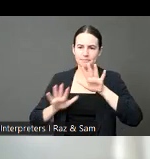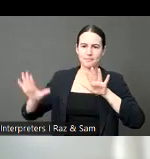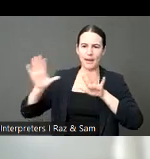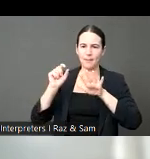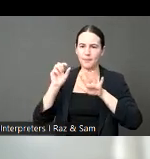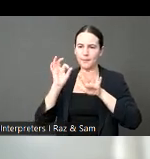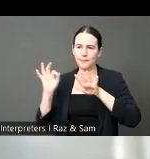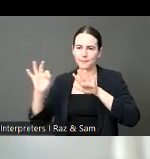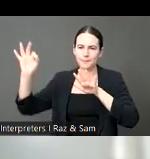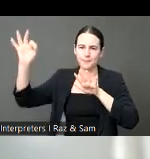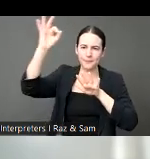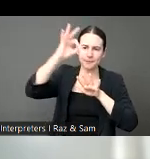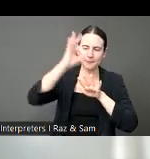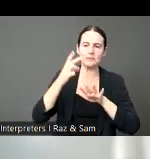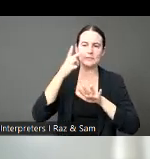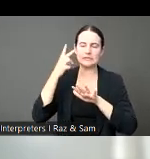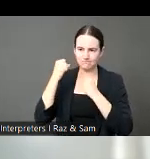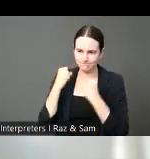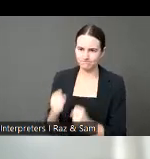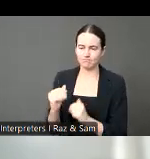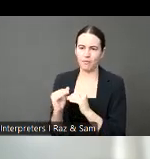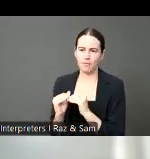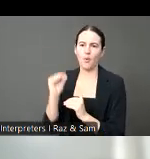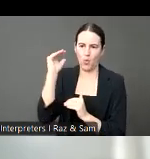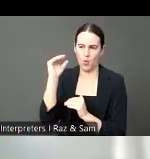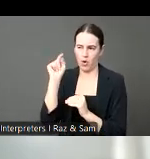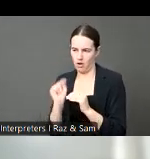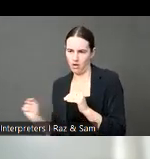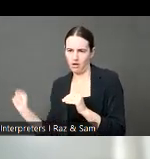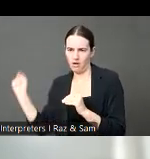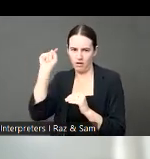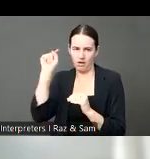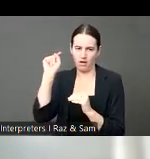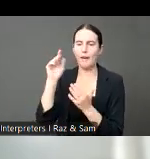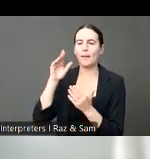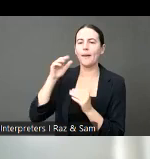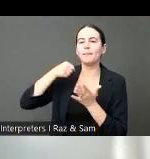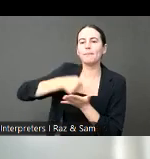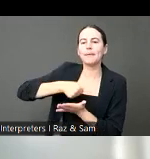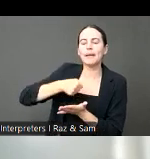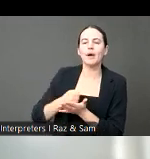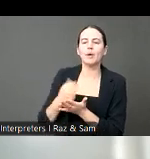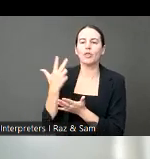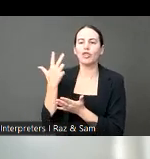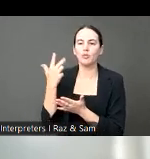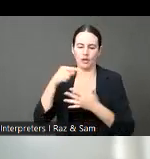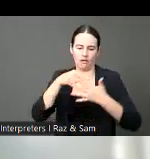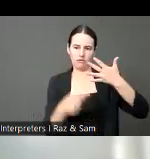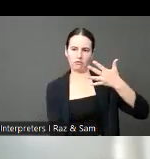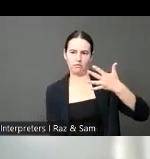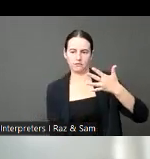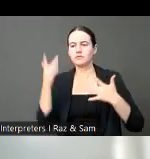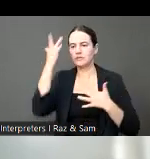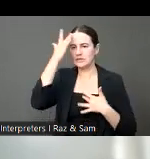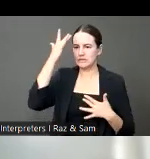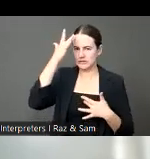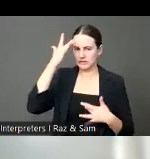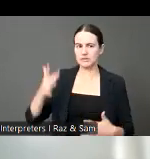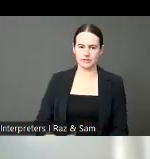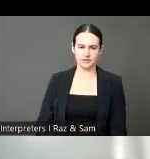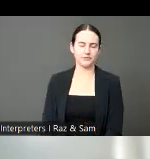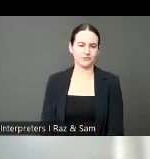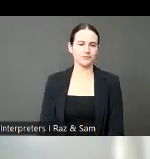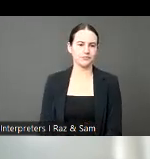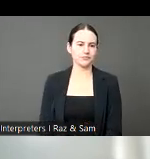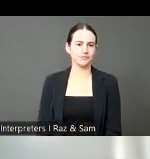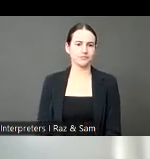priorizadas. Bem, e para eu já me estender para a finalização da minha apresentação, eu queria trazer, né, um pouco do cenário